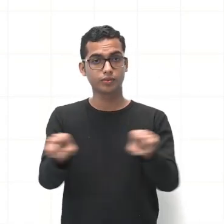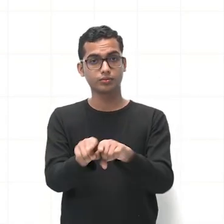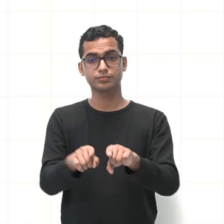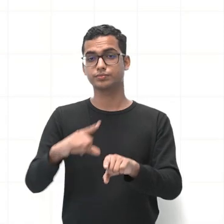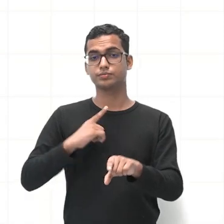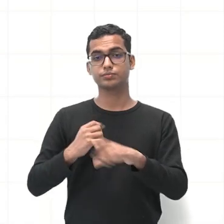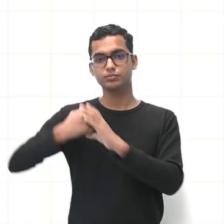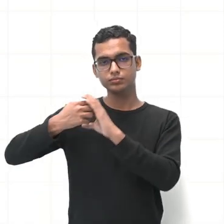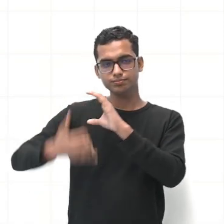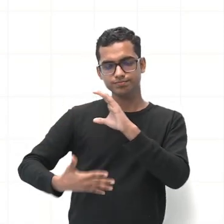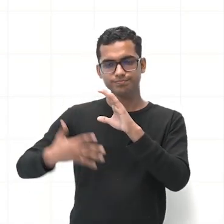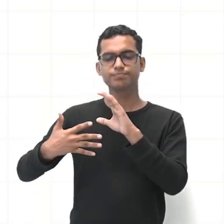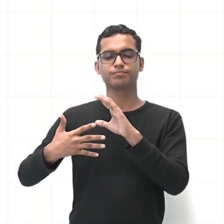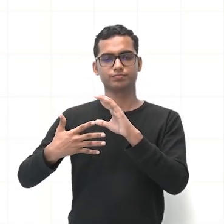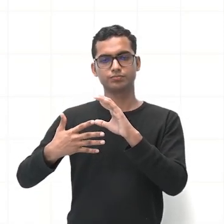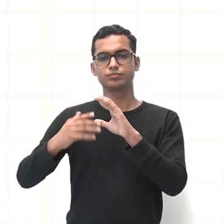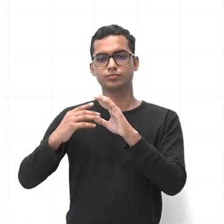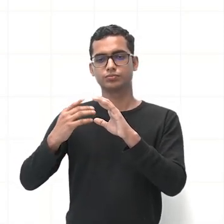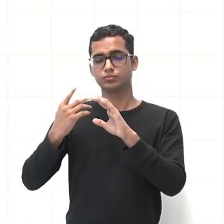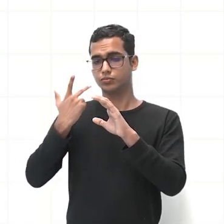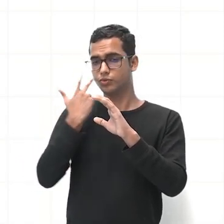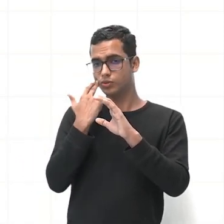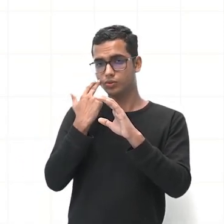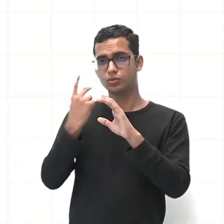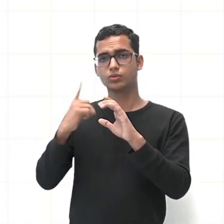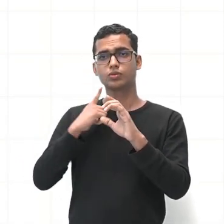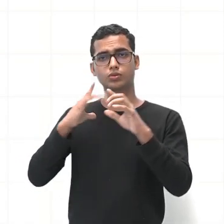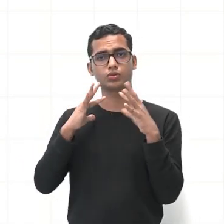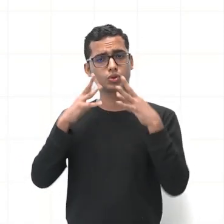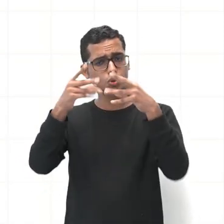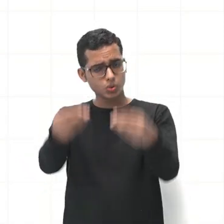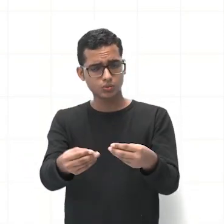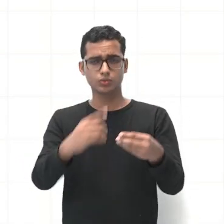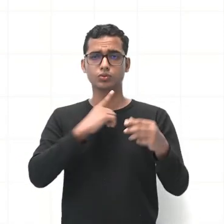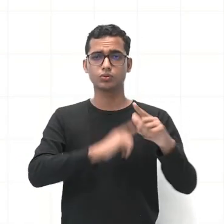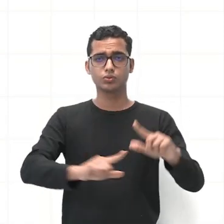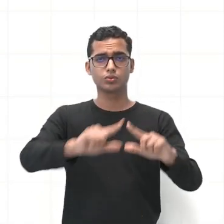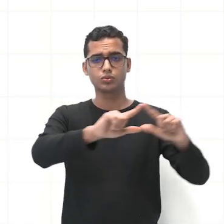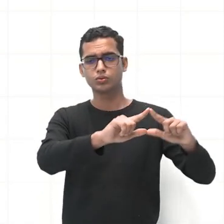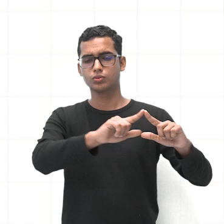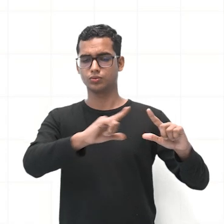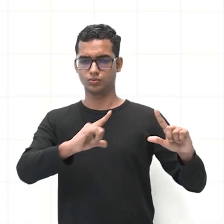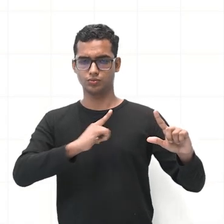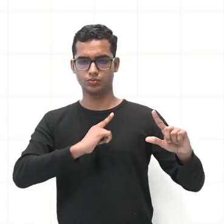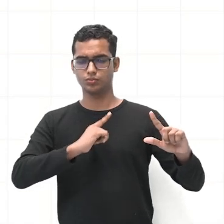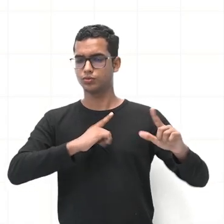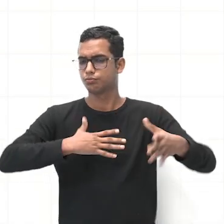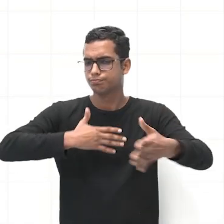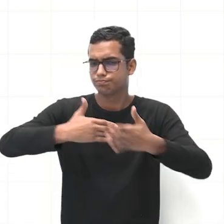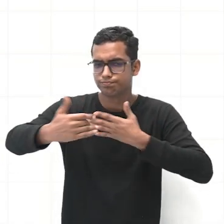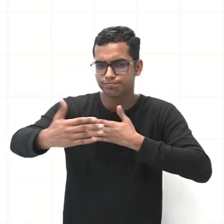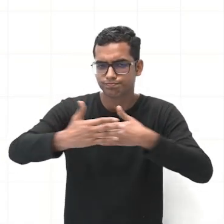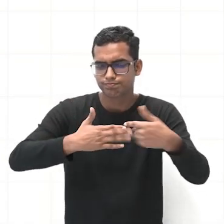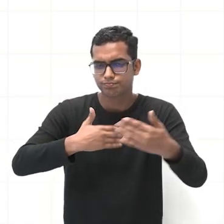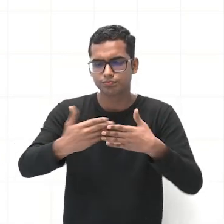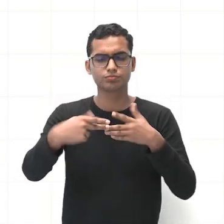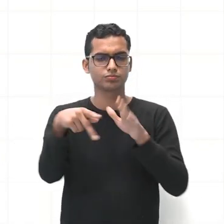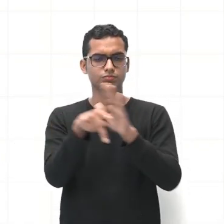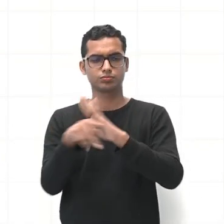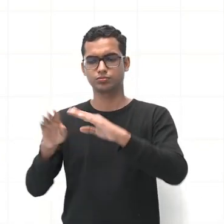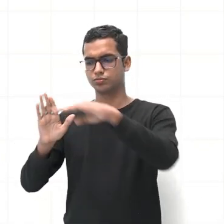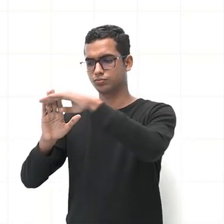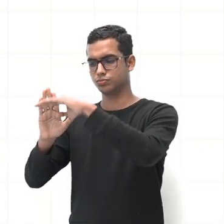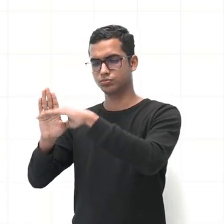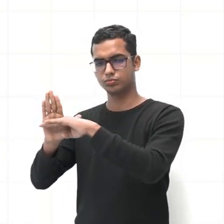queridos alunos, que é comum em todos os triângulos, independente da sua